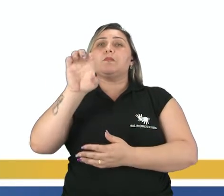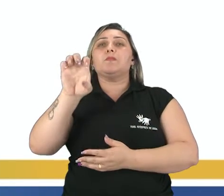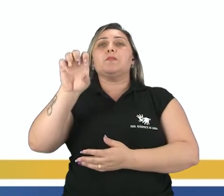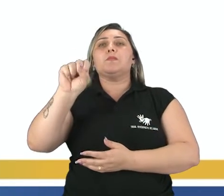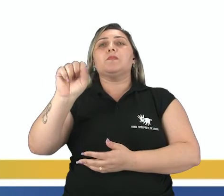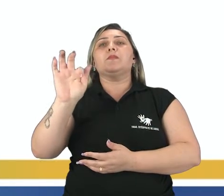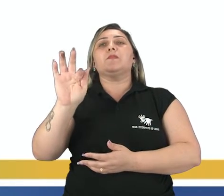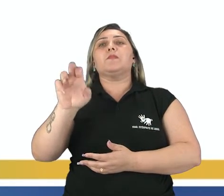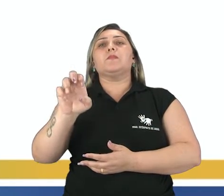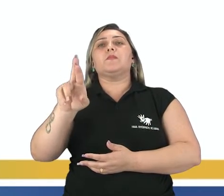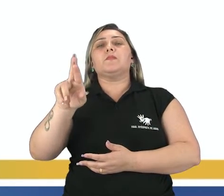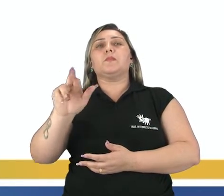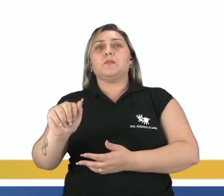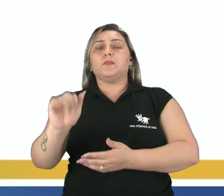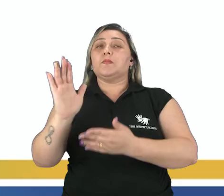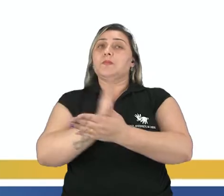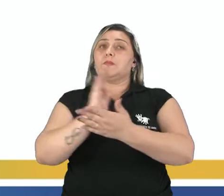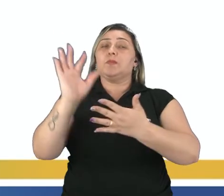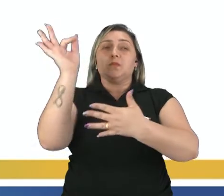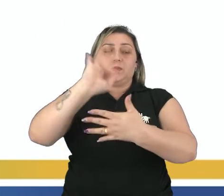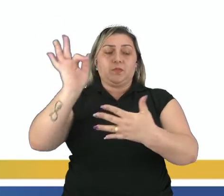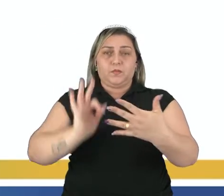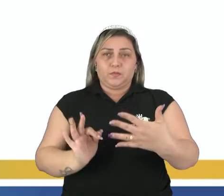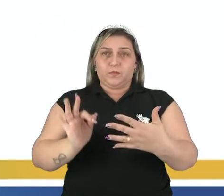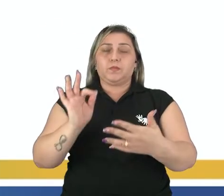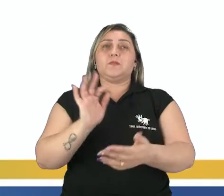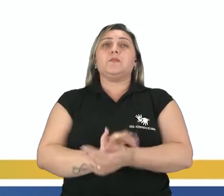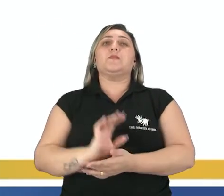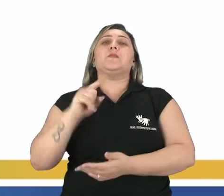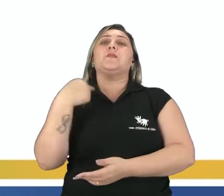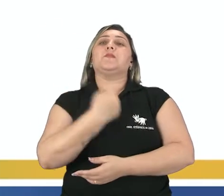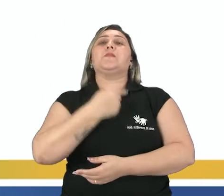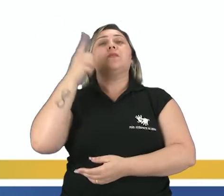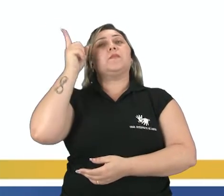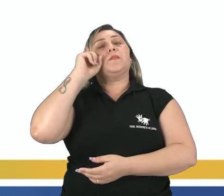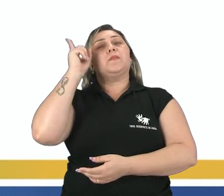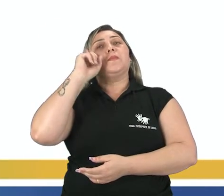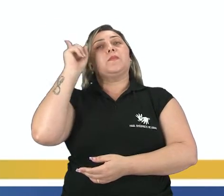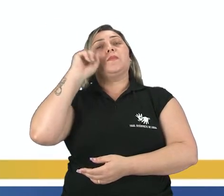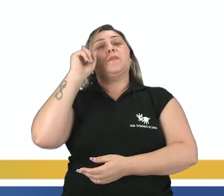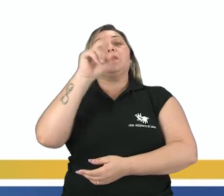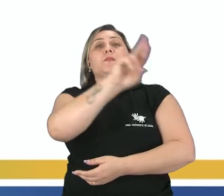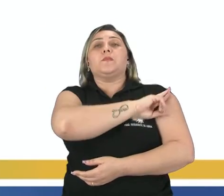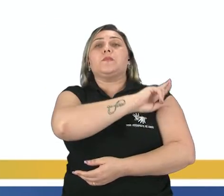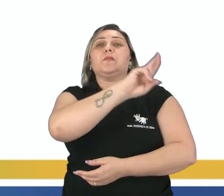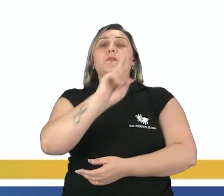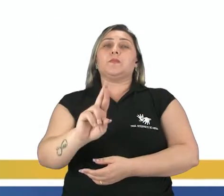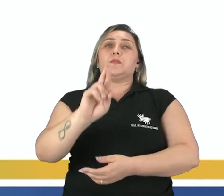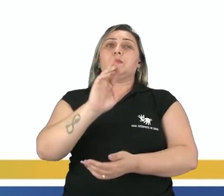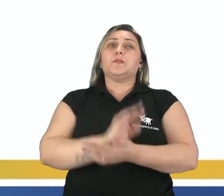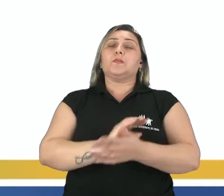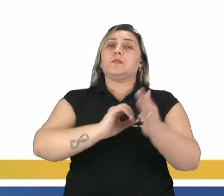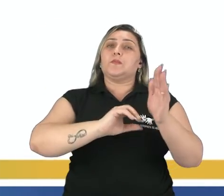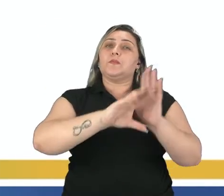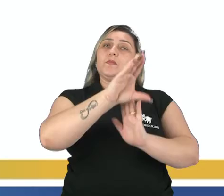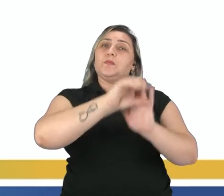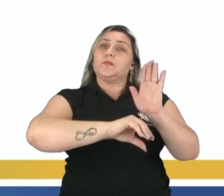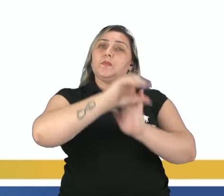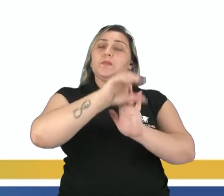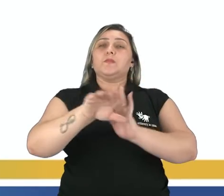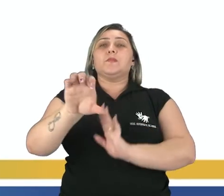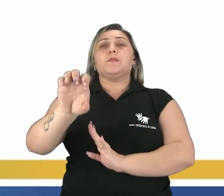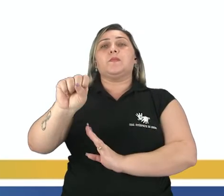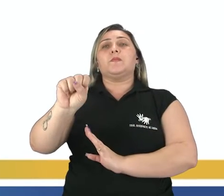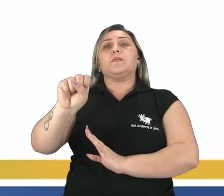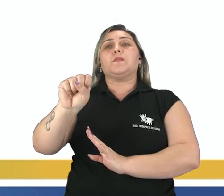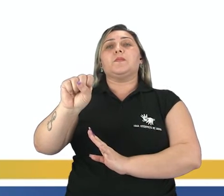nós temos alguns elementos comuns do nosso cotidiano que representa esse conceito de esfera. A